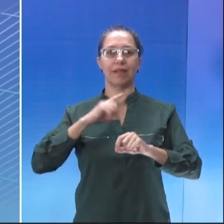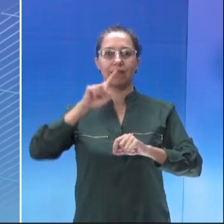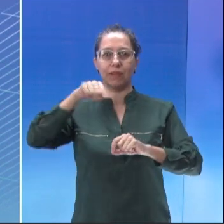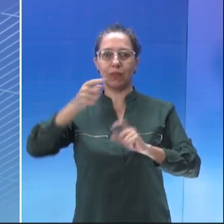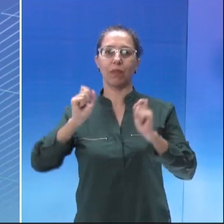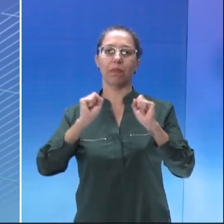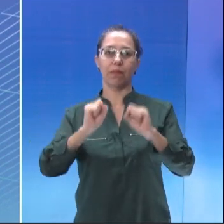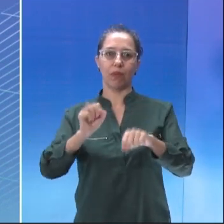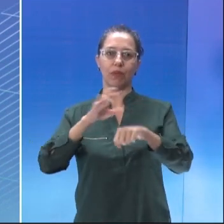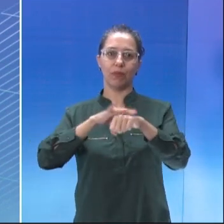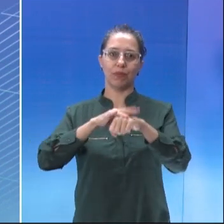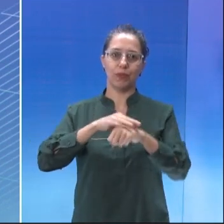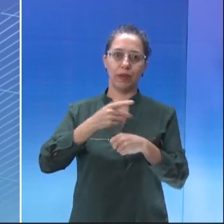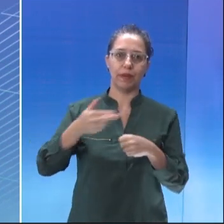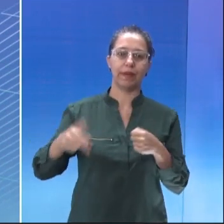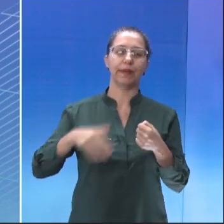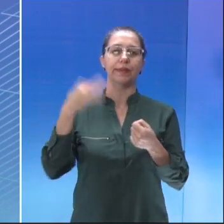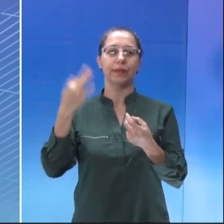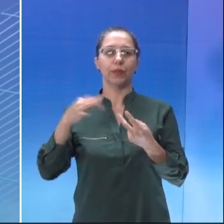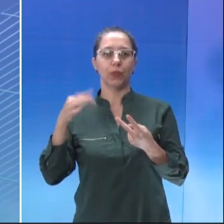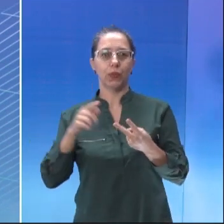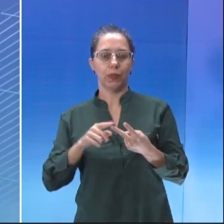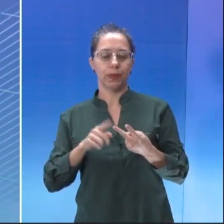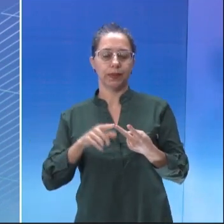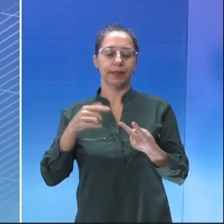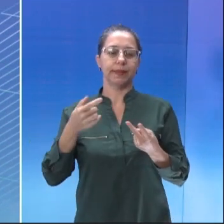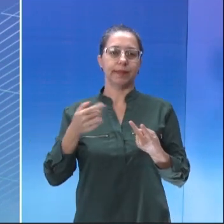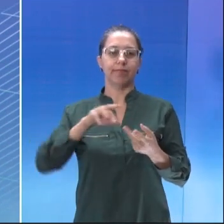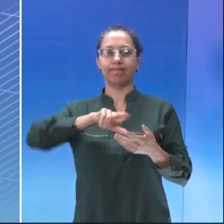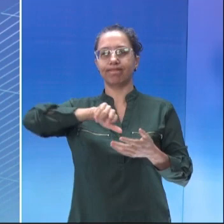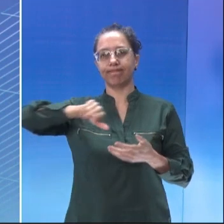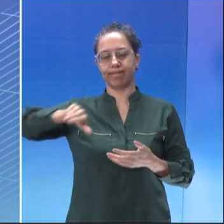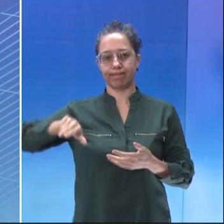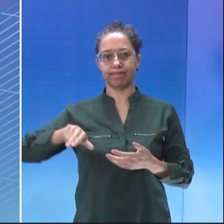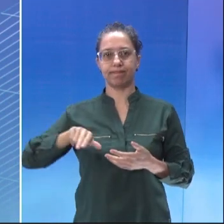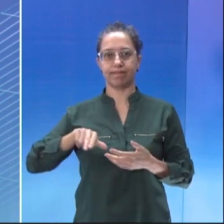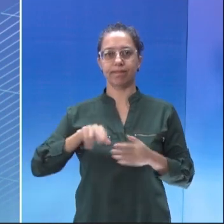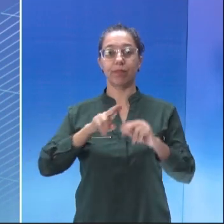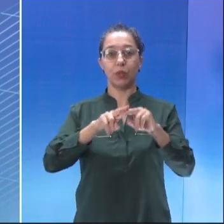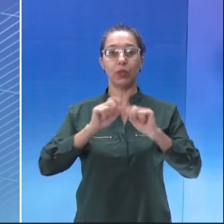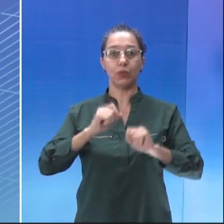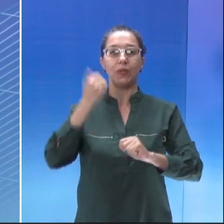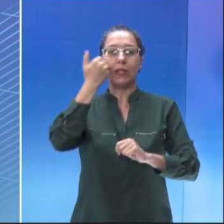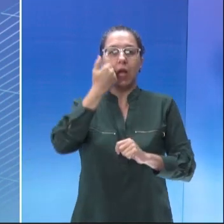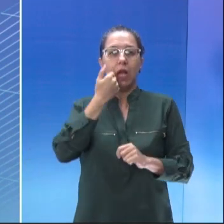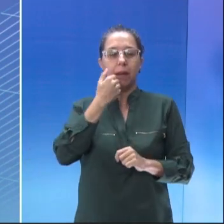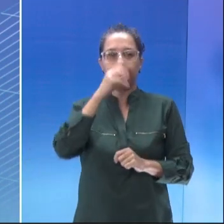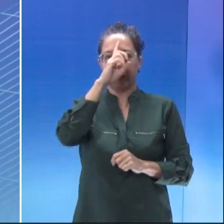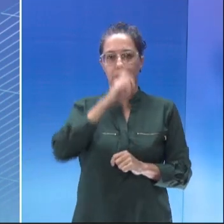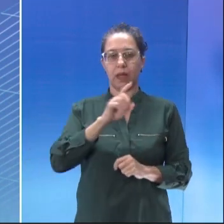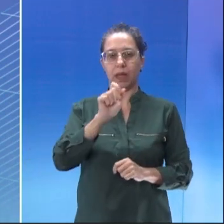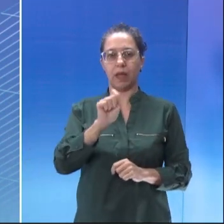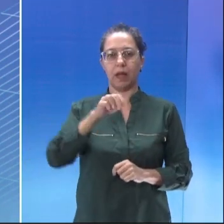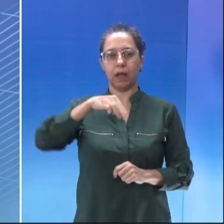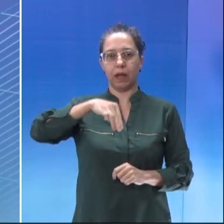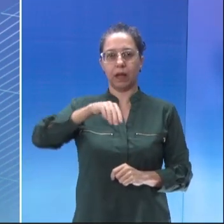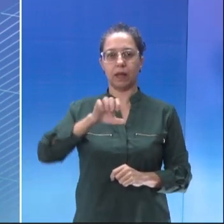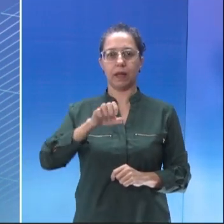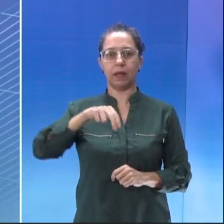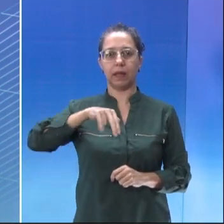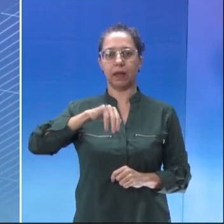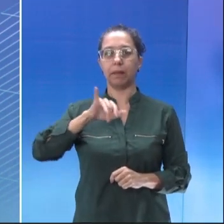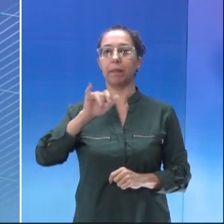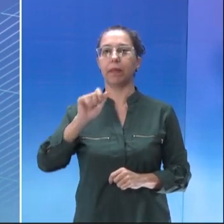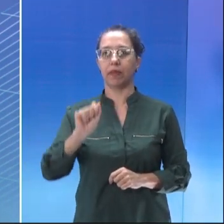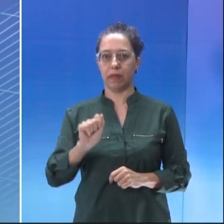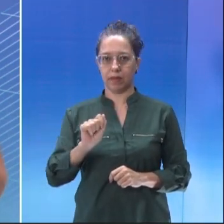infecções, vai ocasionar dores. Então, essa anemia, ela é uma doença que é ocasionada pela troca.